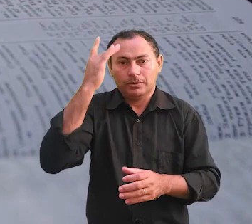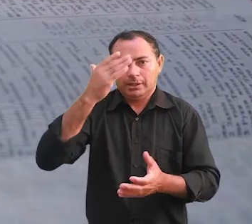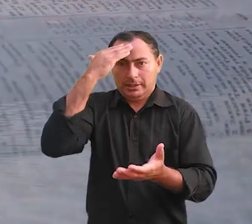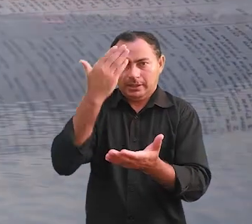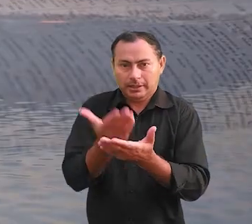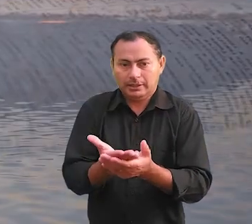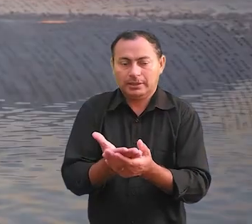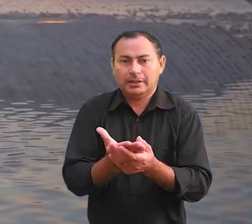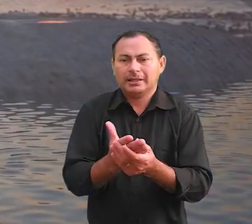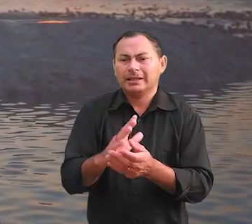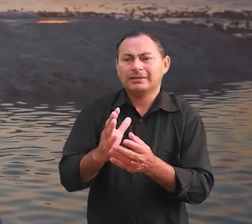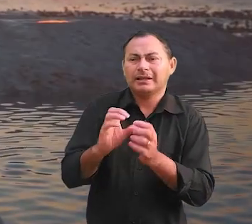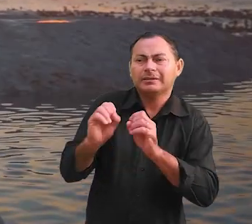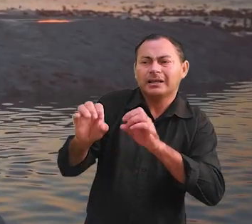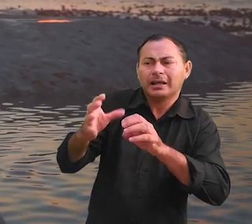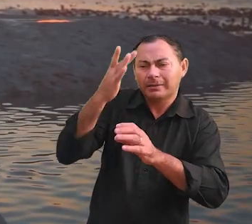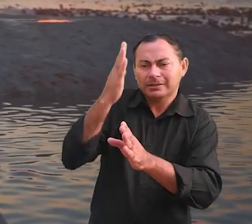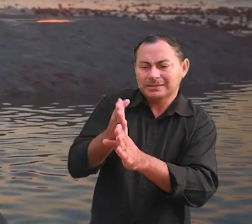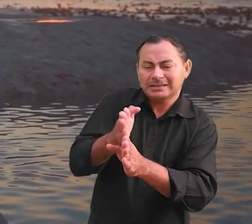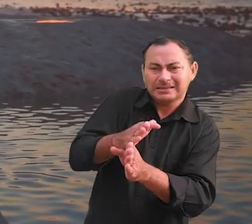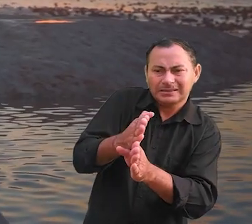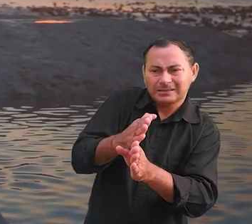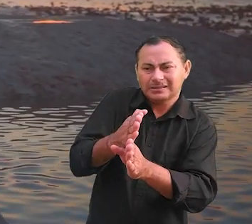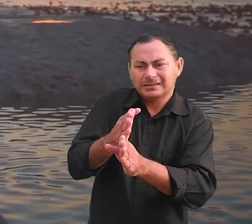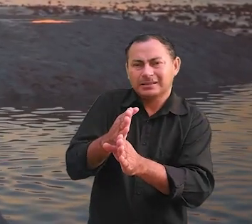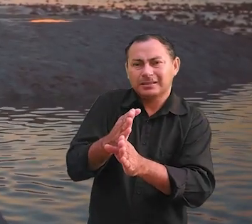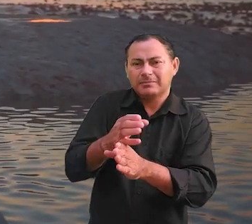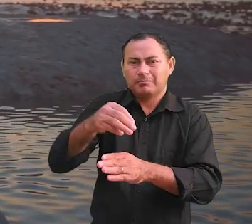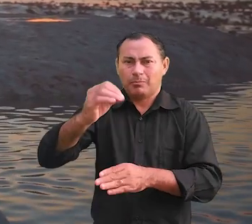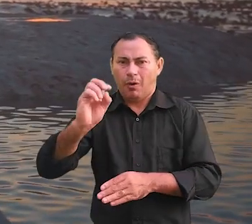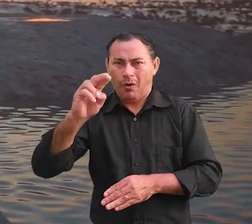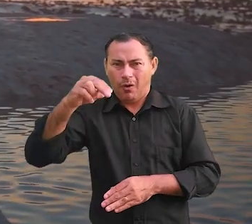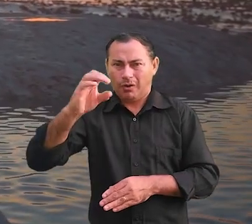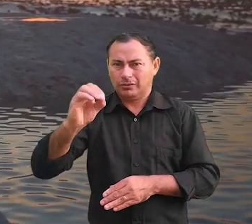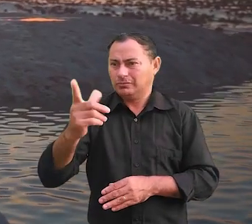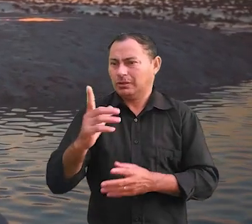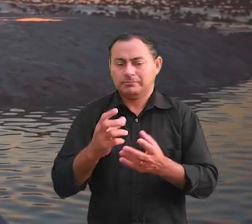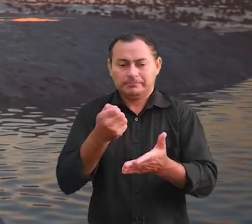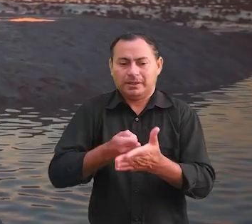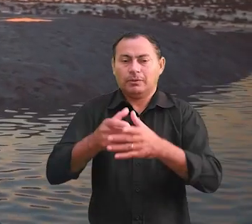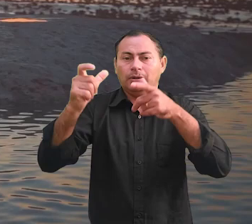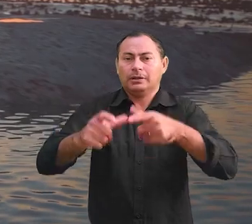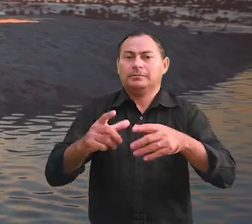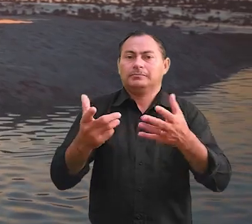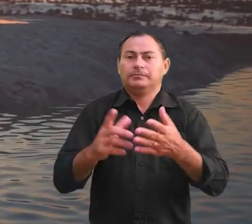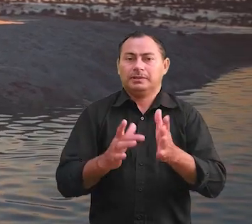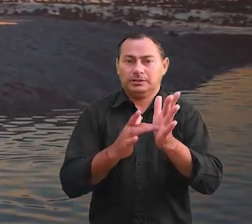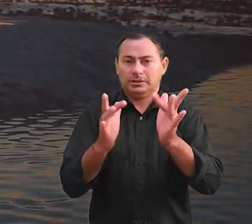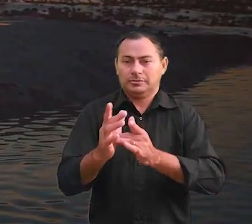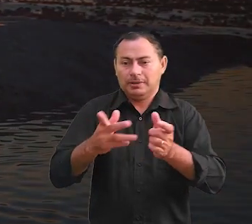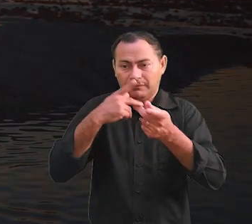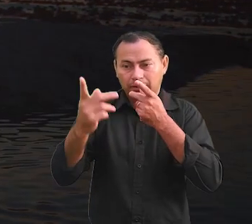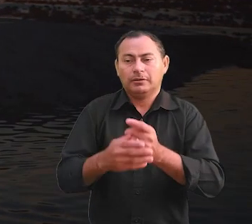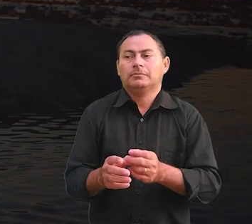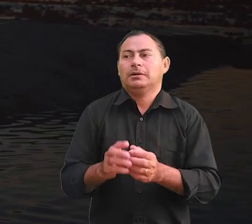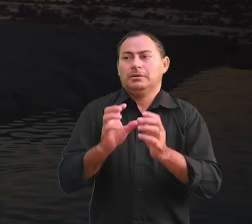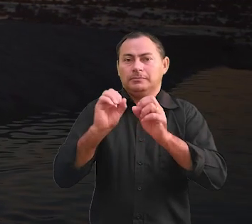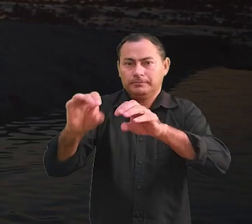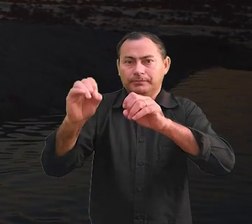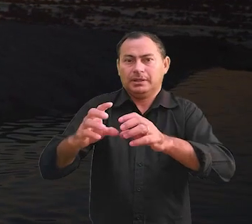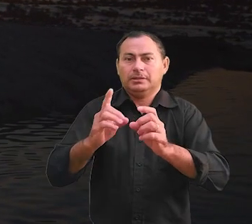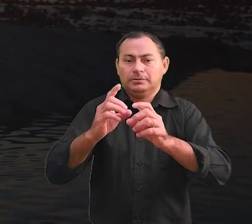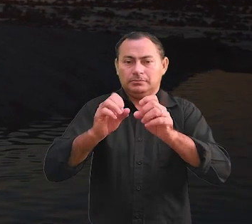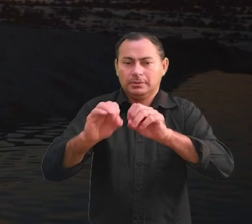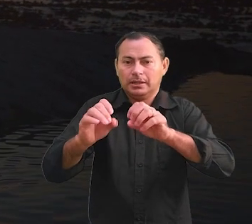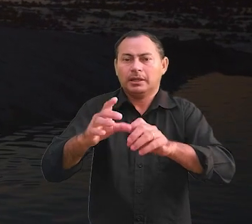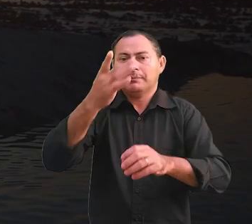aqueles crentes que ficam em cima do muro os crentes mornos é que não estão de deveriam estar Jesus disse